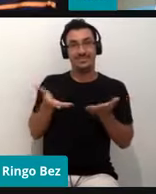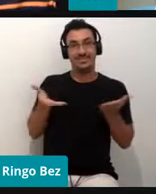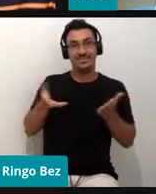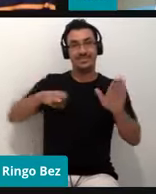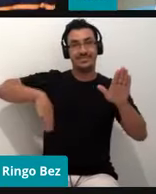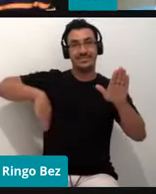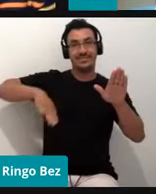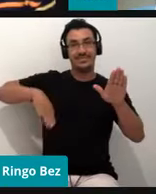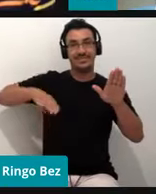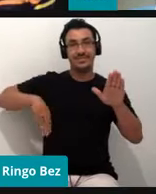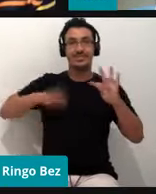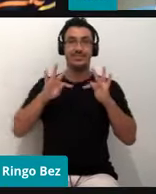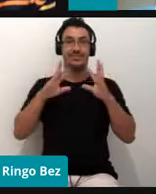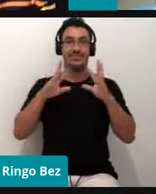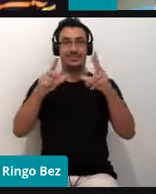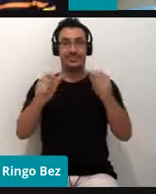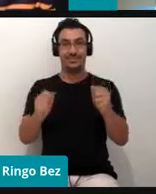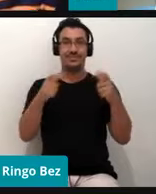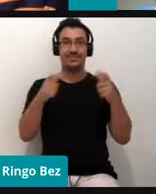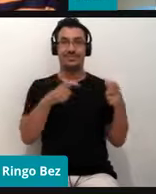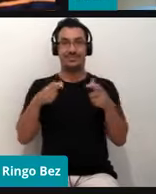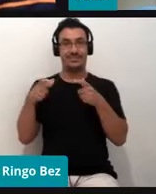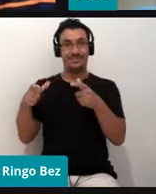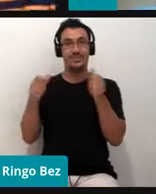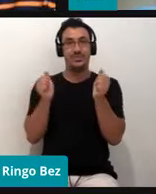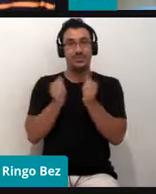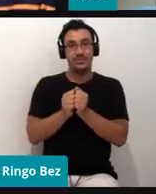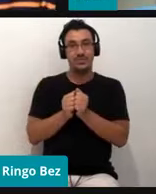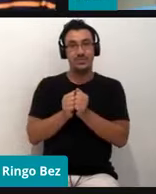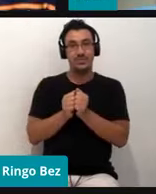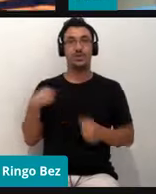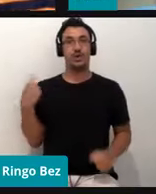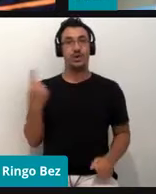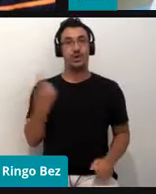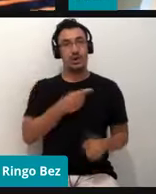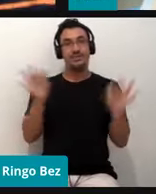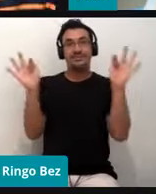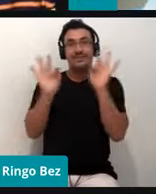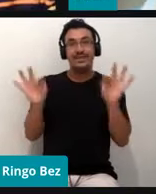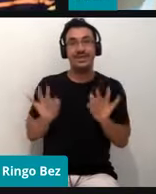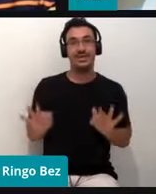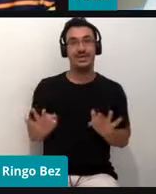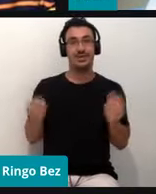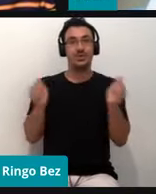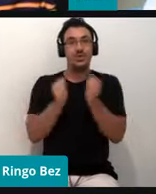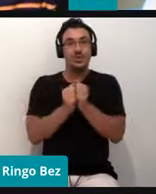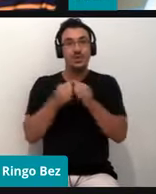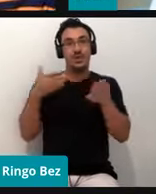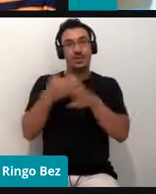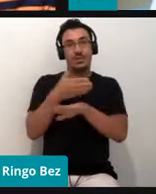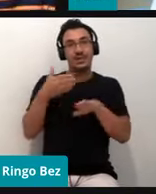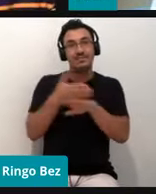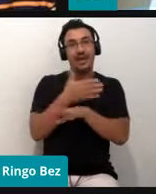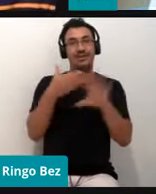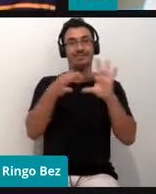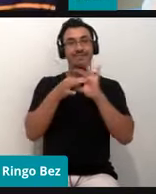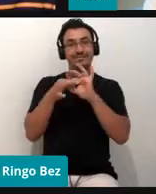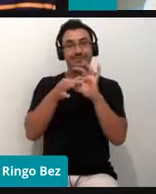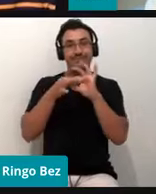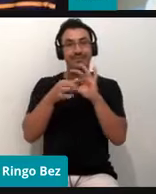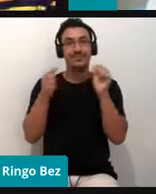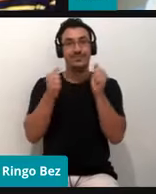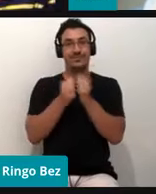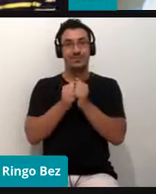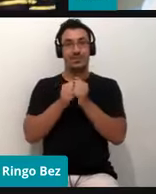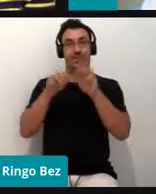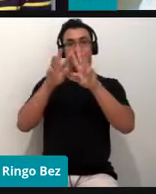região. Nós estamos muito felizes em participar e integrar esta iniciativa da Universidade Federal